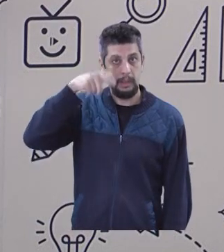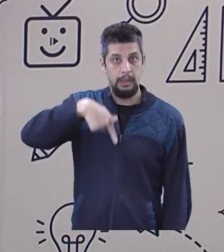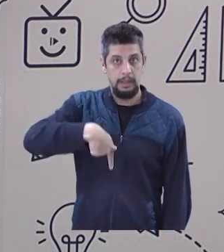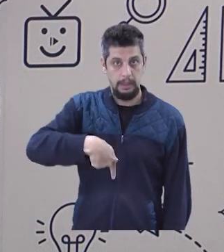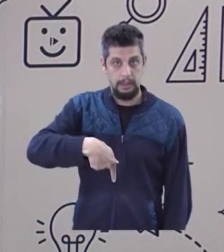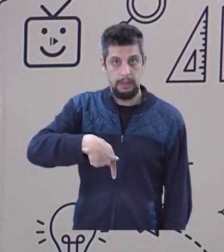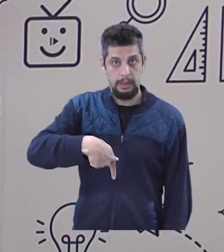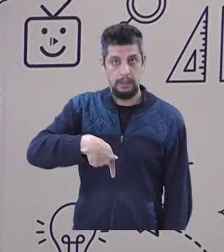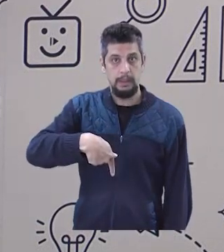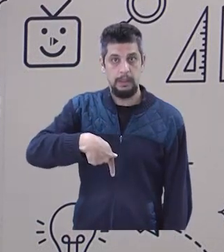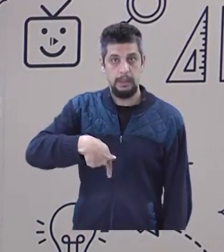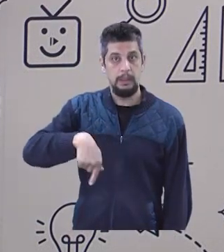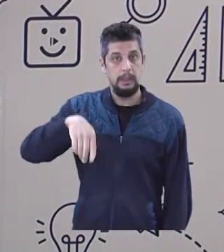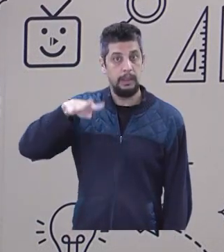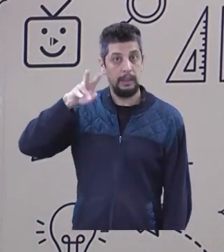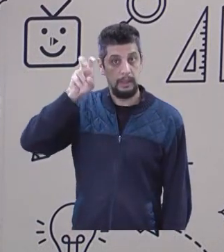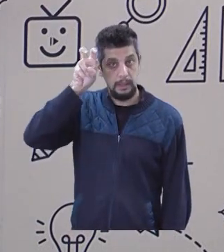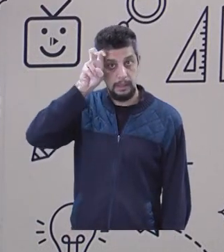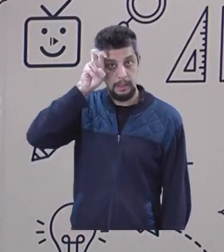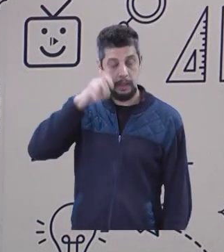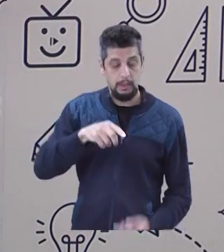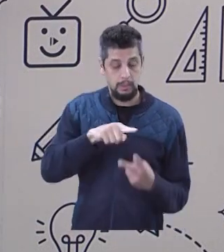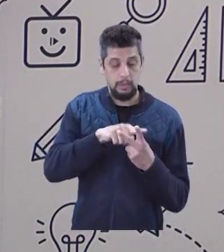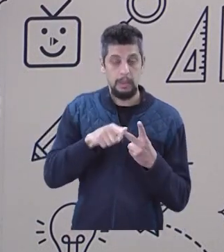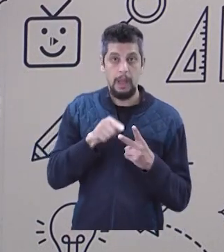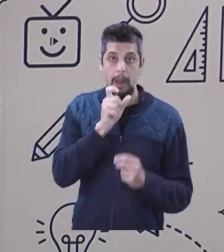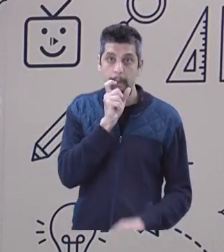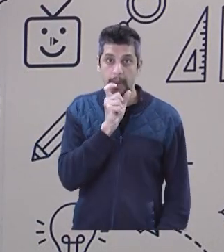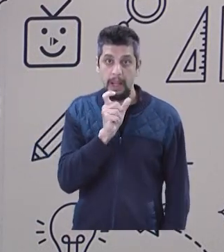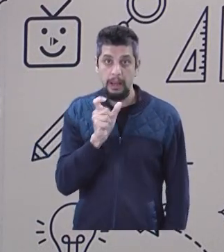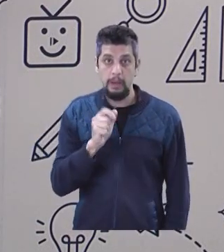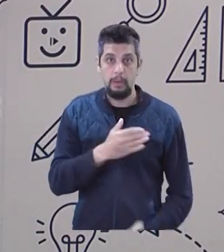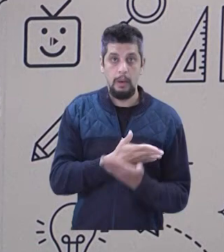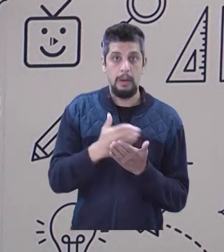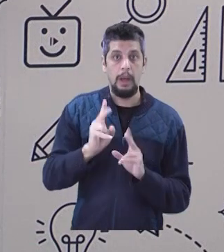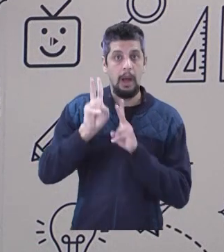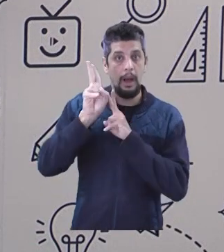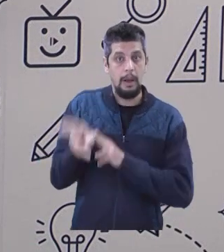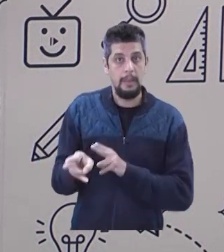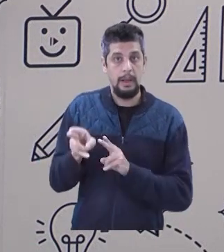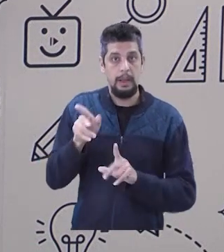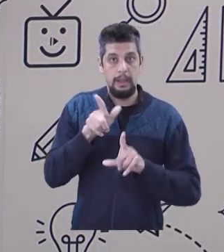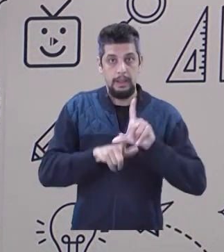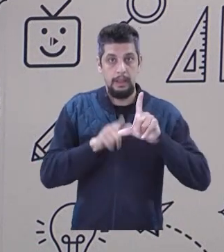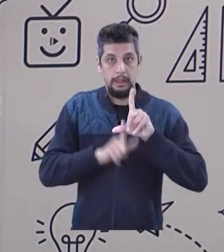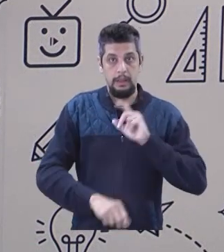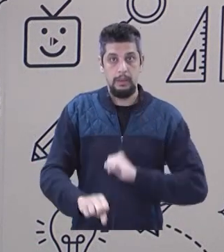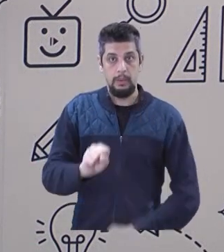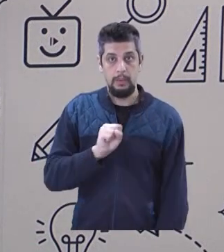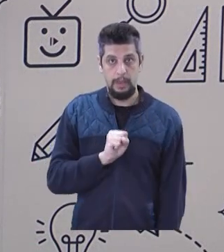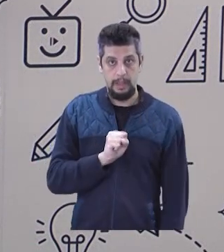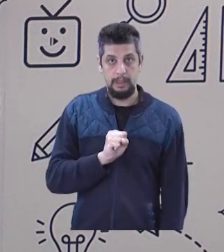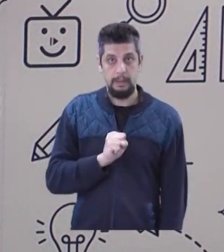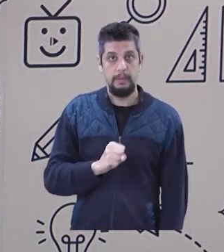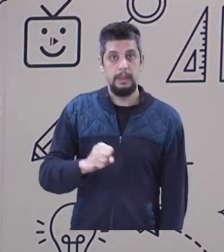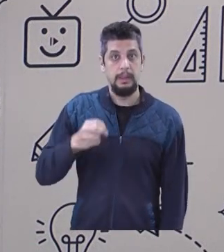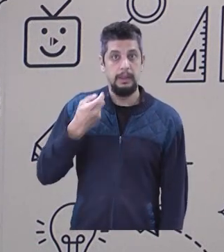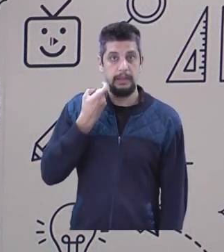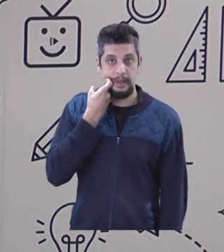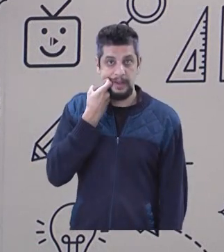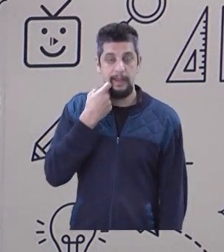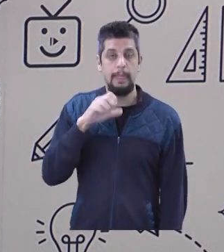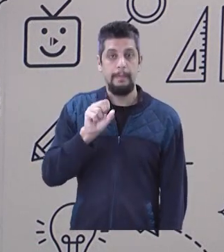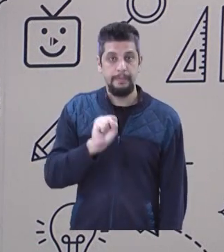quarta-feira. Q, quinta-feira também, porque as duas palavras iniciam com a mesma letra. O S,